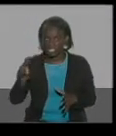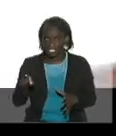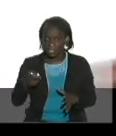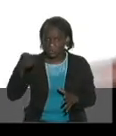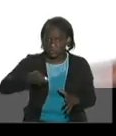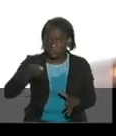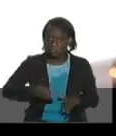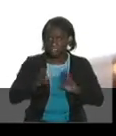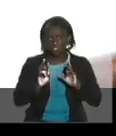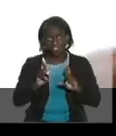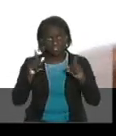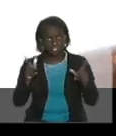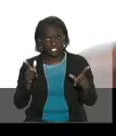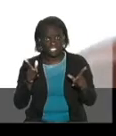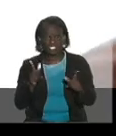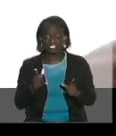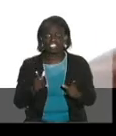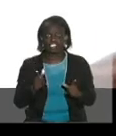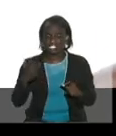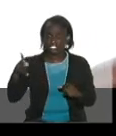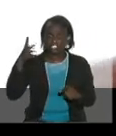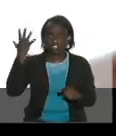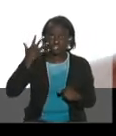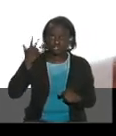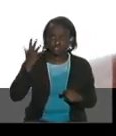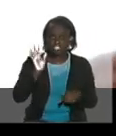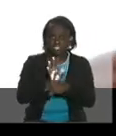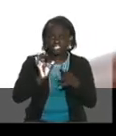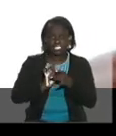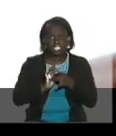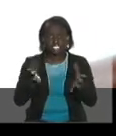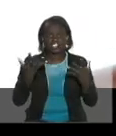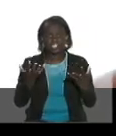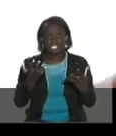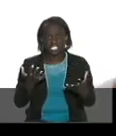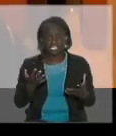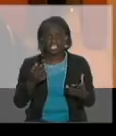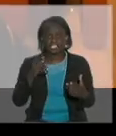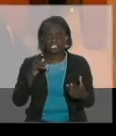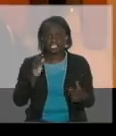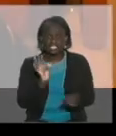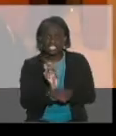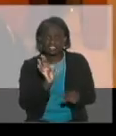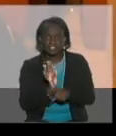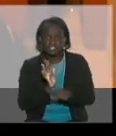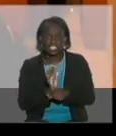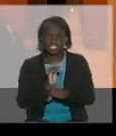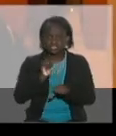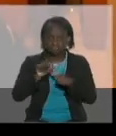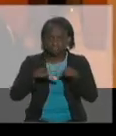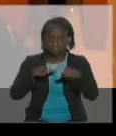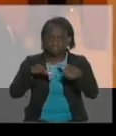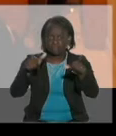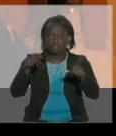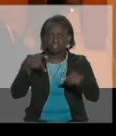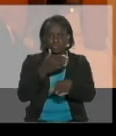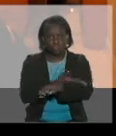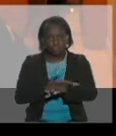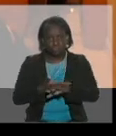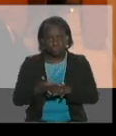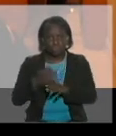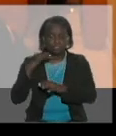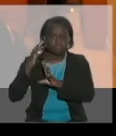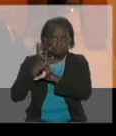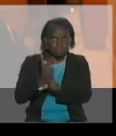Ele fazia um jazz exigente, diferente, um discurso libertário